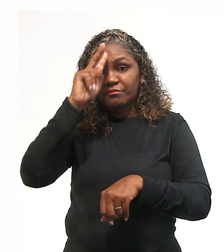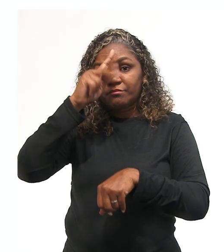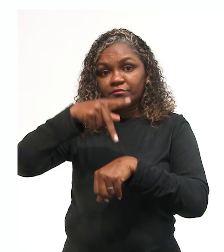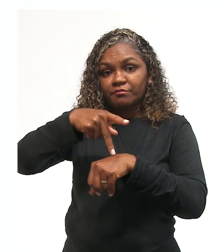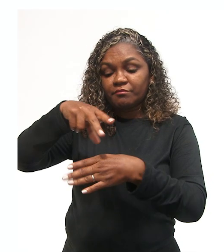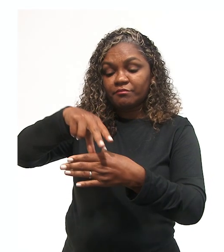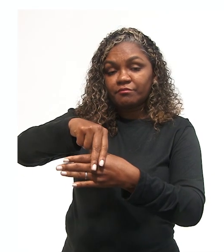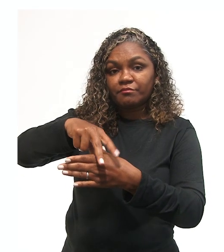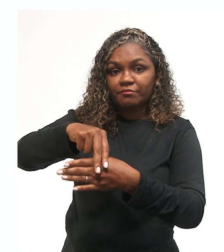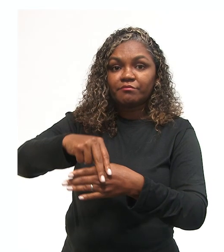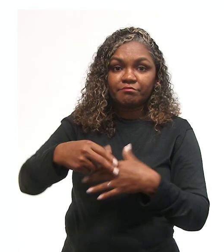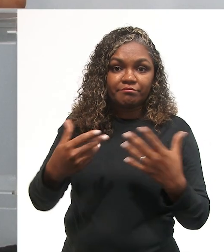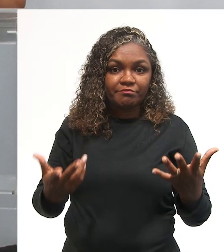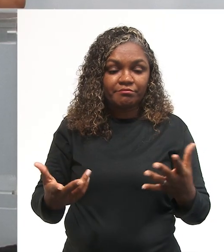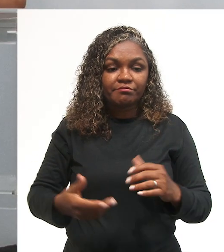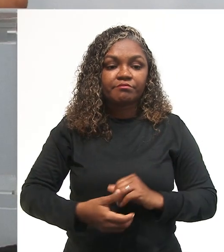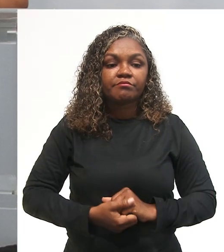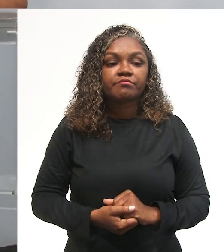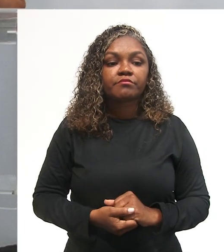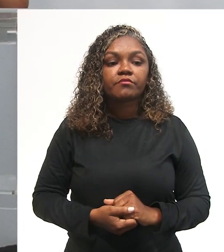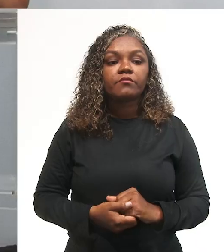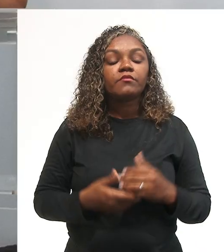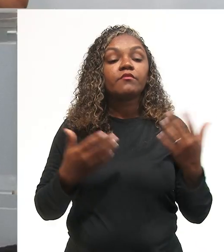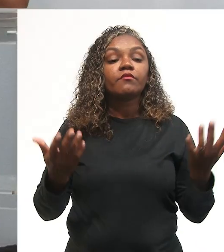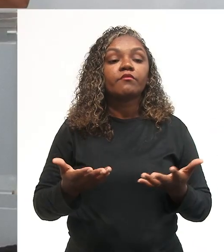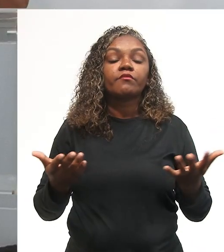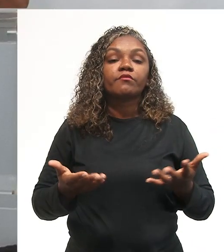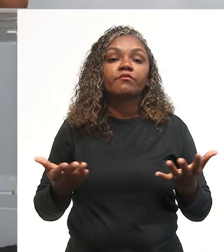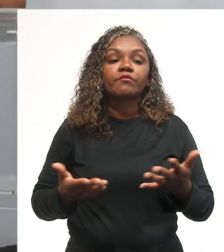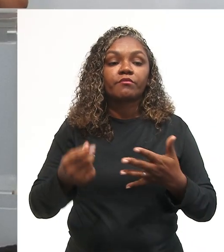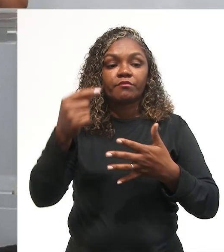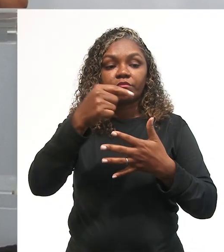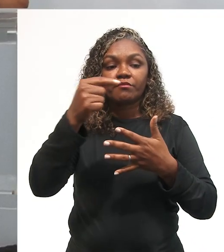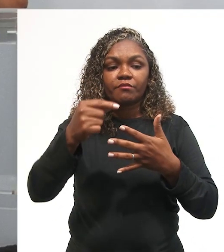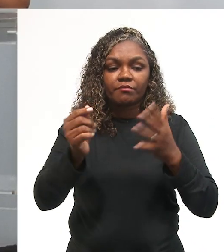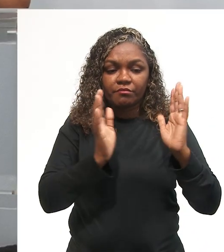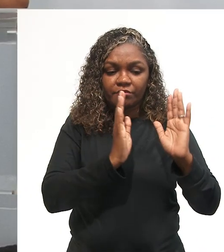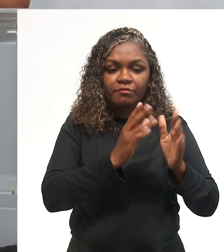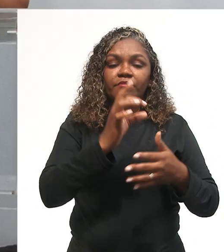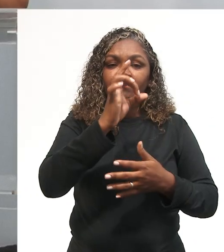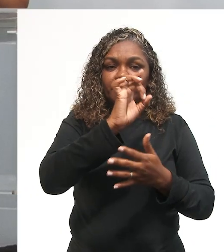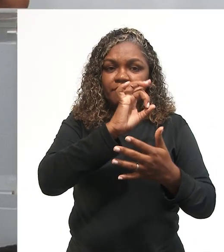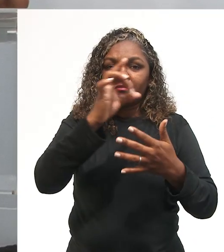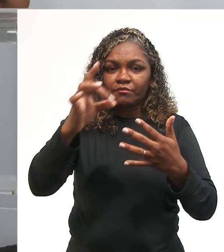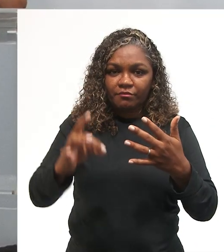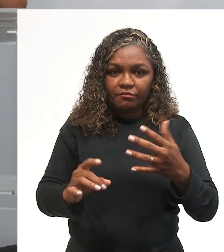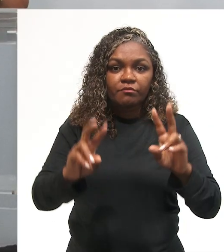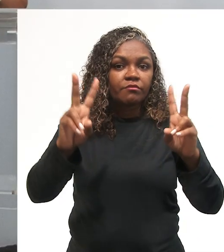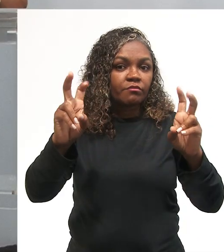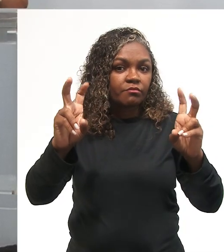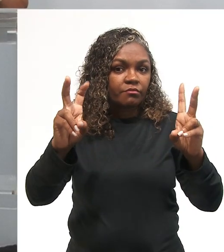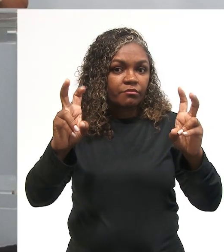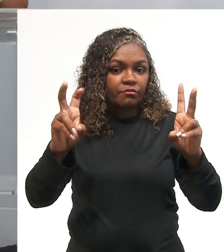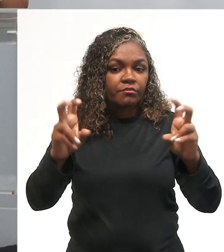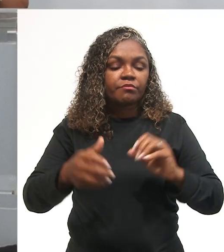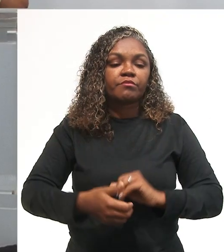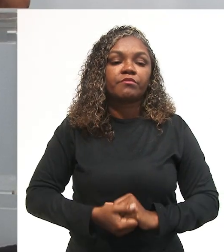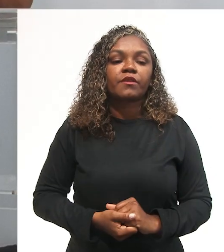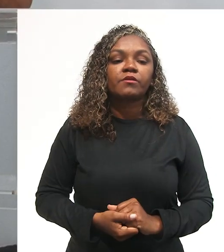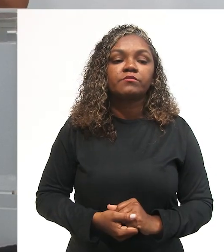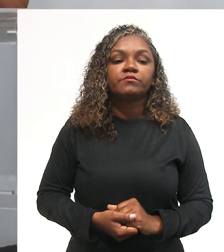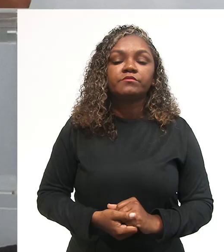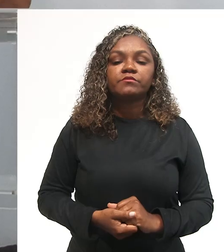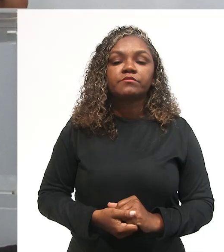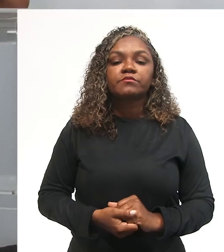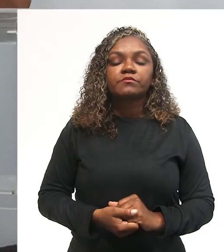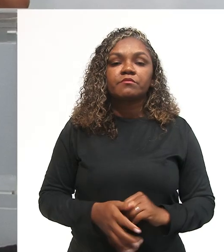opcionais, tá bom? Vamos adentrar agora, item por item, né, na composição de um projeto de pesquisa, tá?